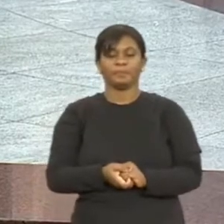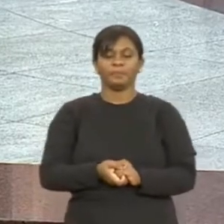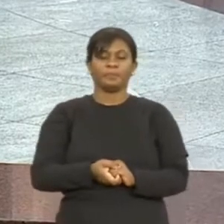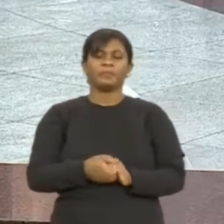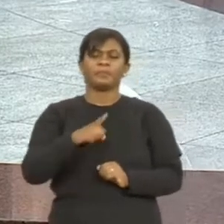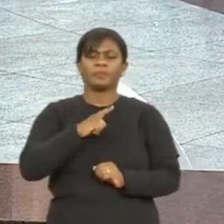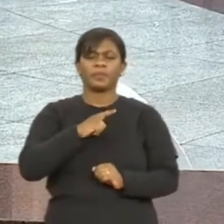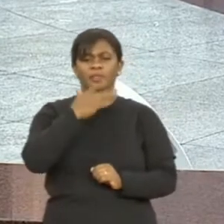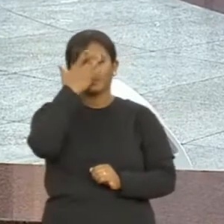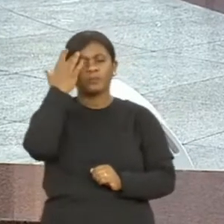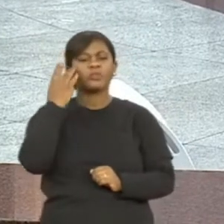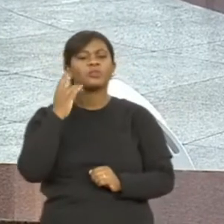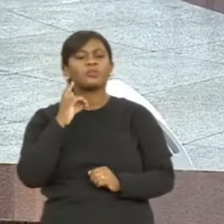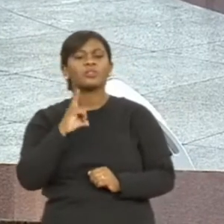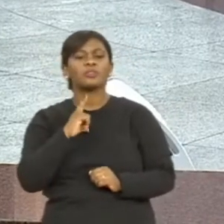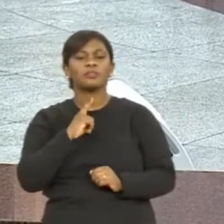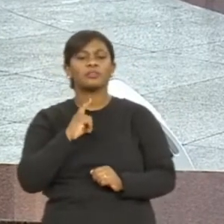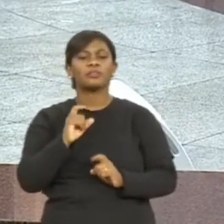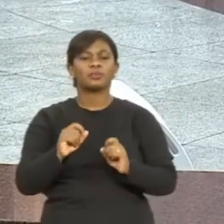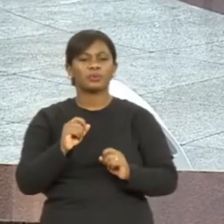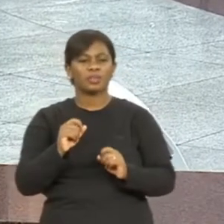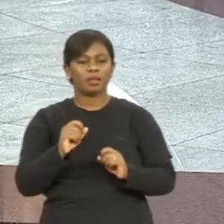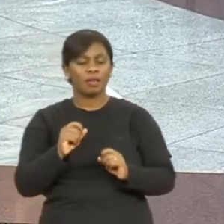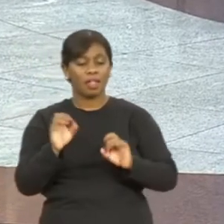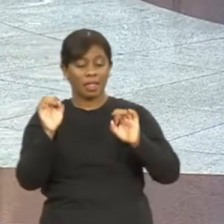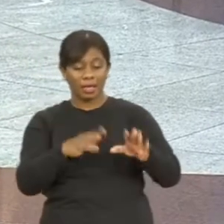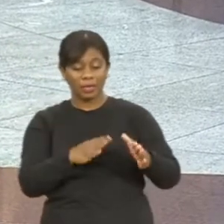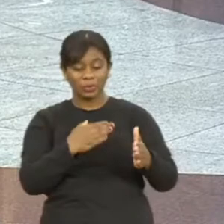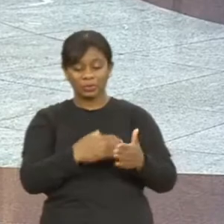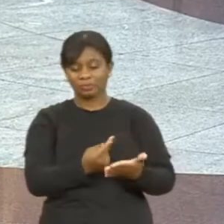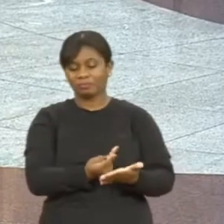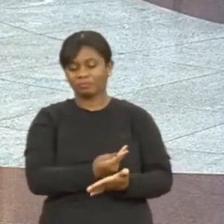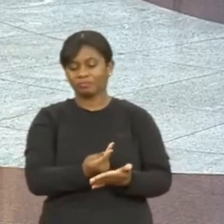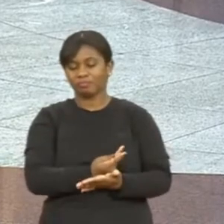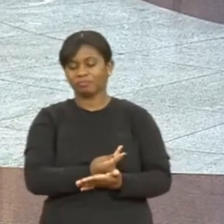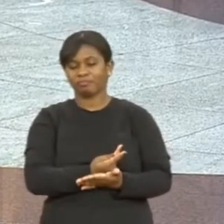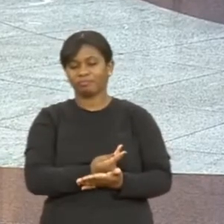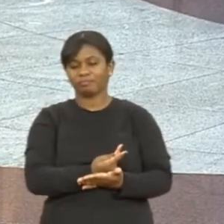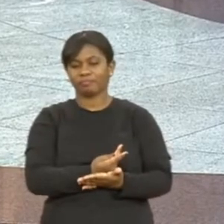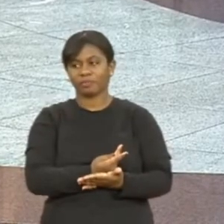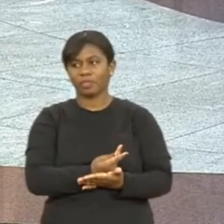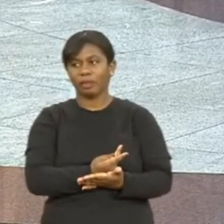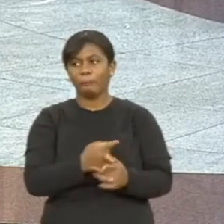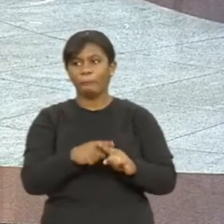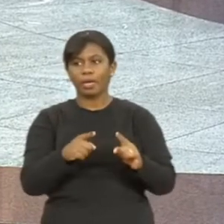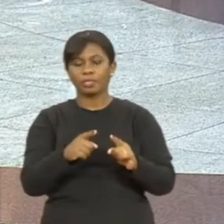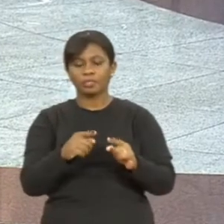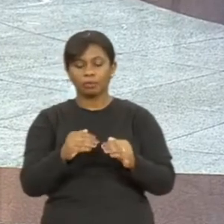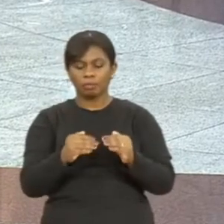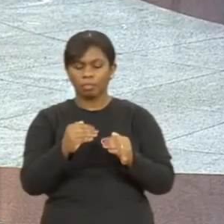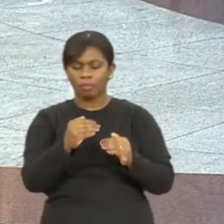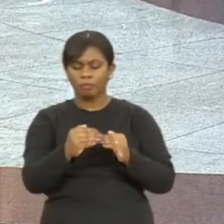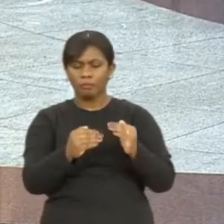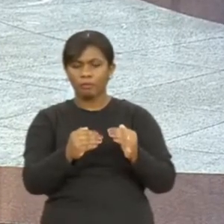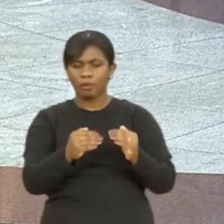Tem pessoas que tinham largado tudo de errado e foi voltando aos poucos ao pecado. E